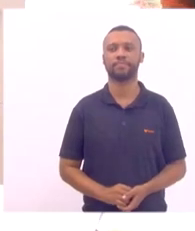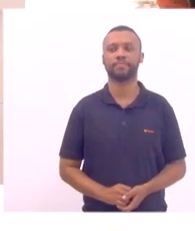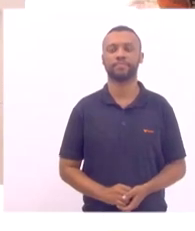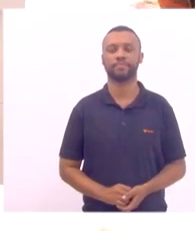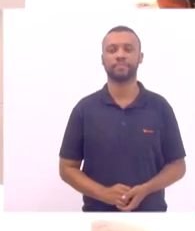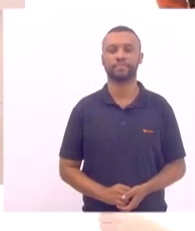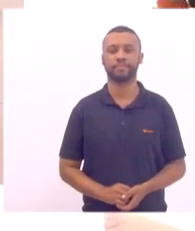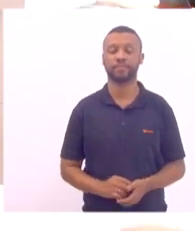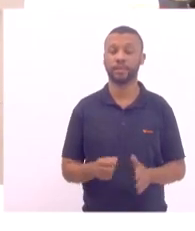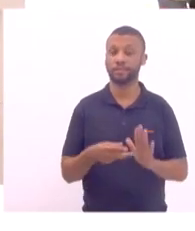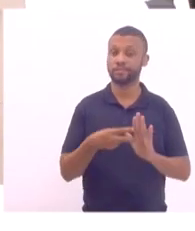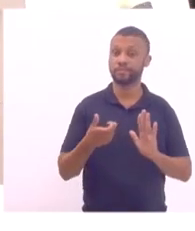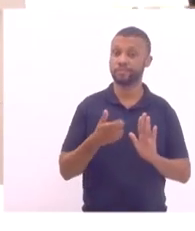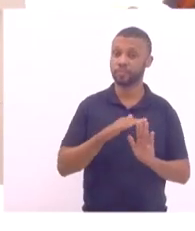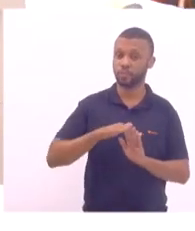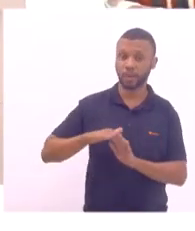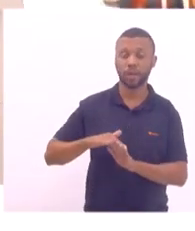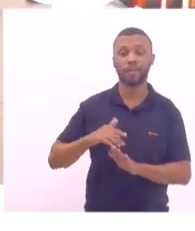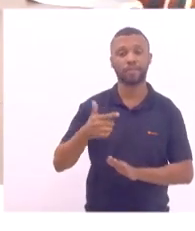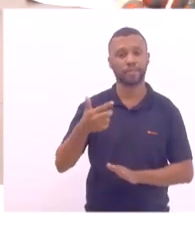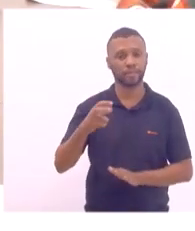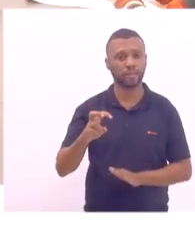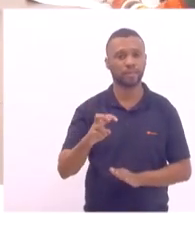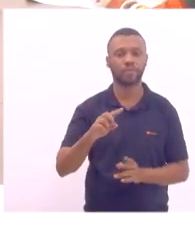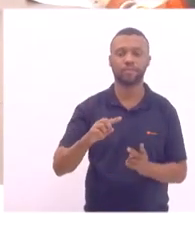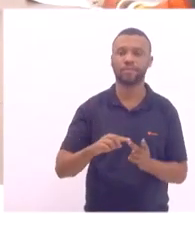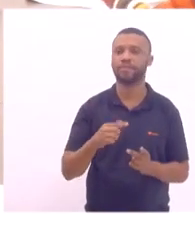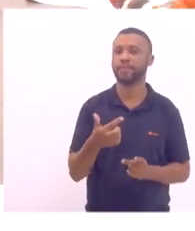Tirou. Derrubar o 25, o 26 e o 27.